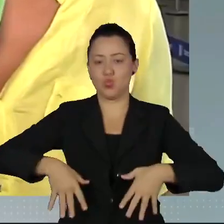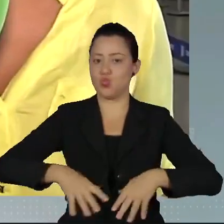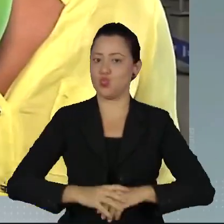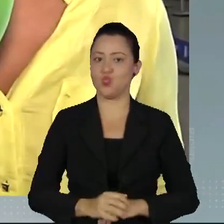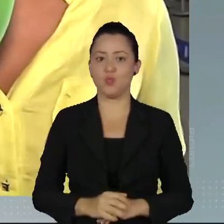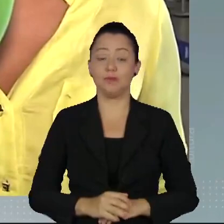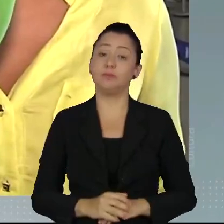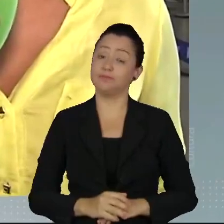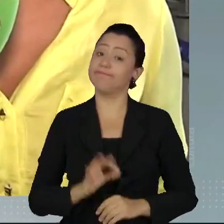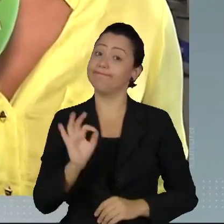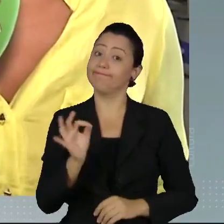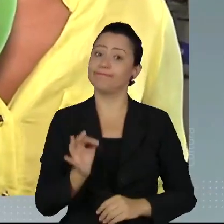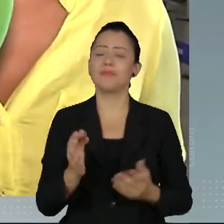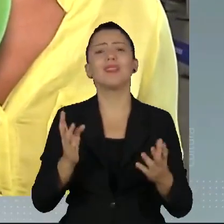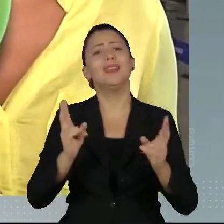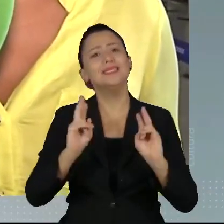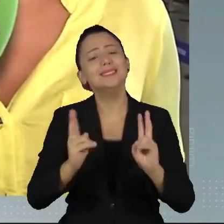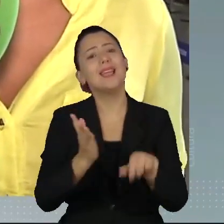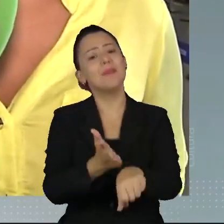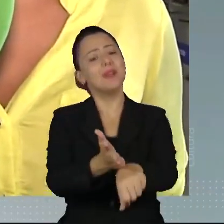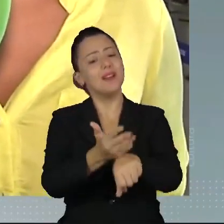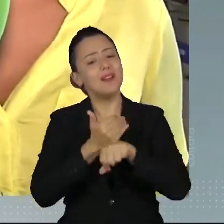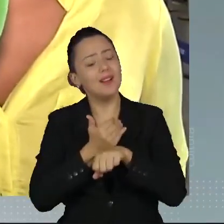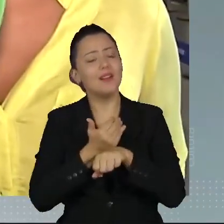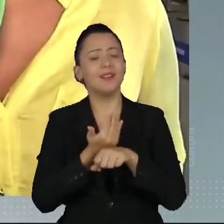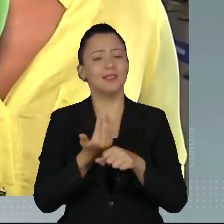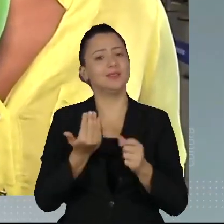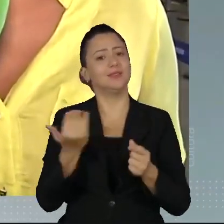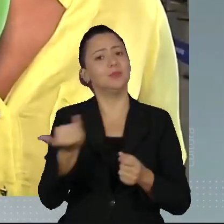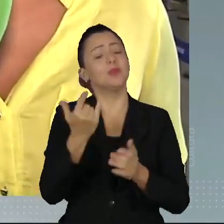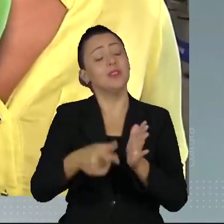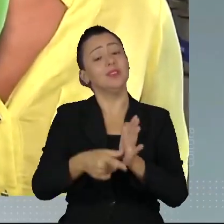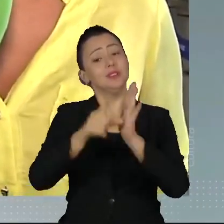Sem dúvida. E com antecedência, né, Adriana? Como você bem disse, aí fica tudo mais tranquilo.